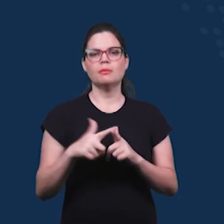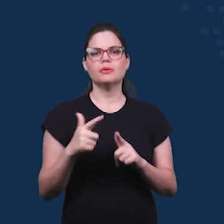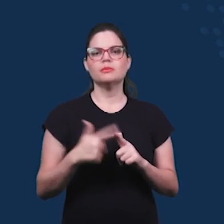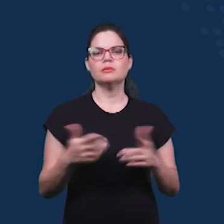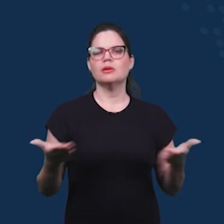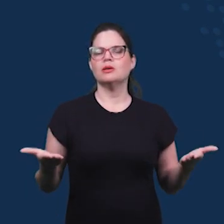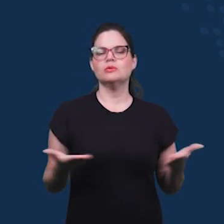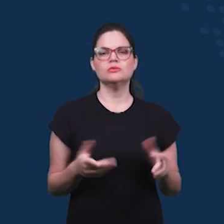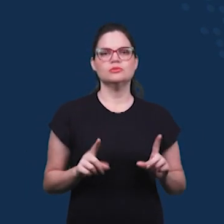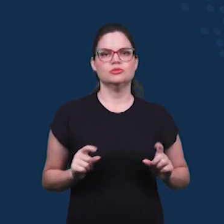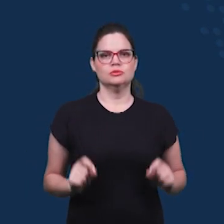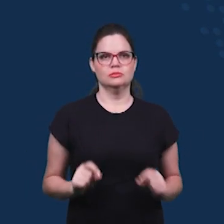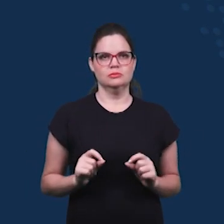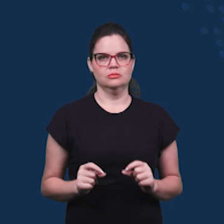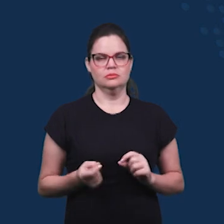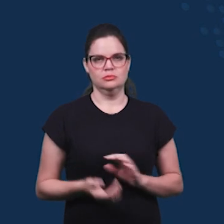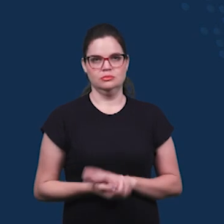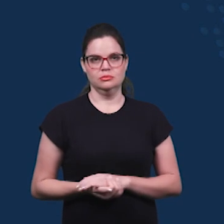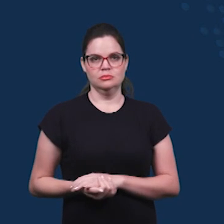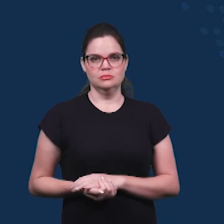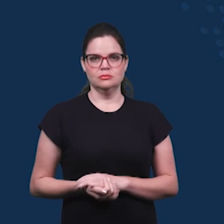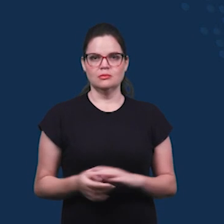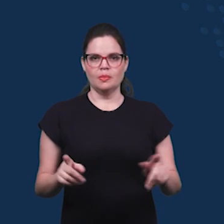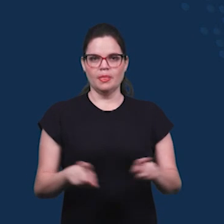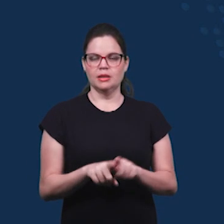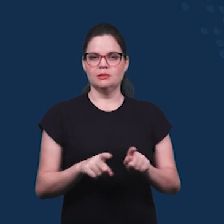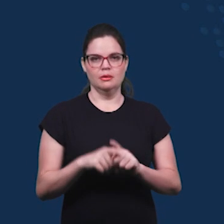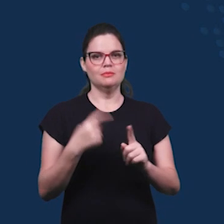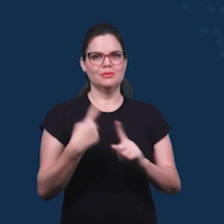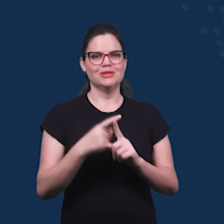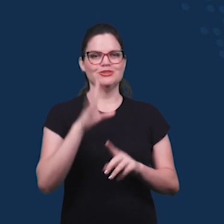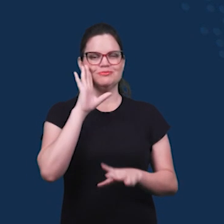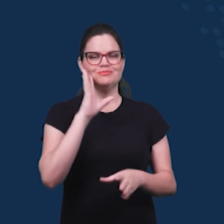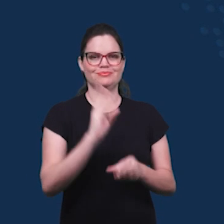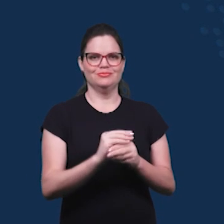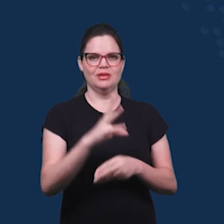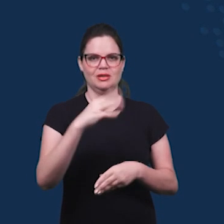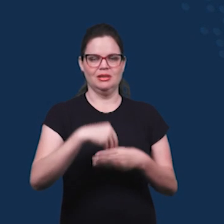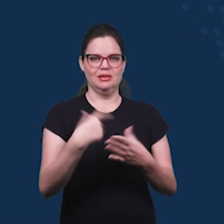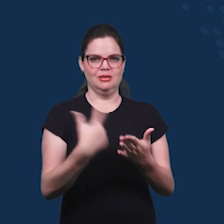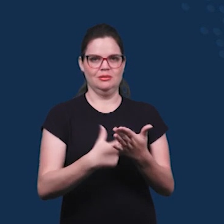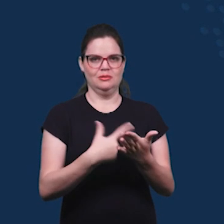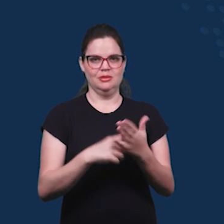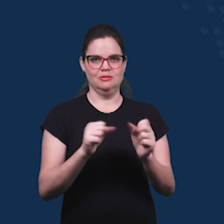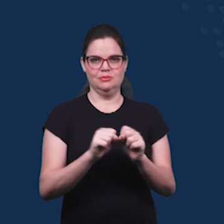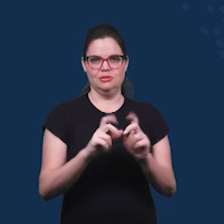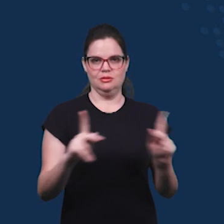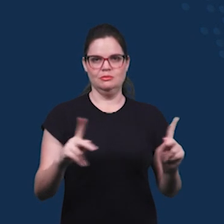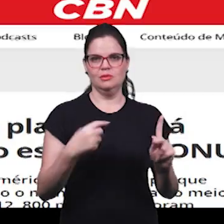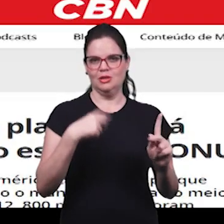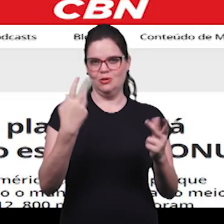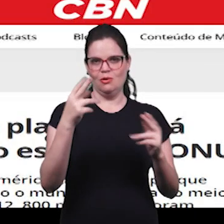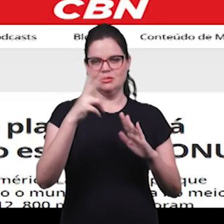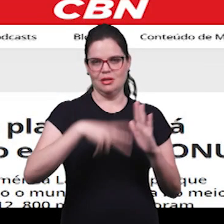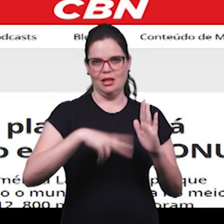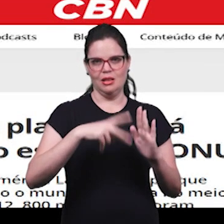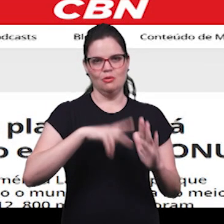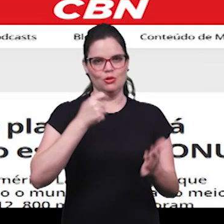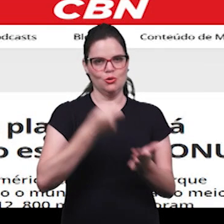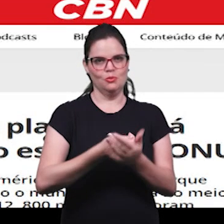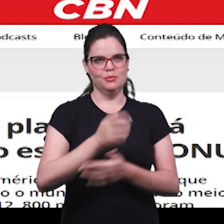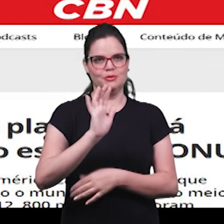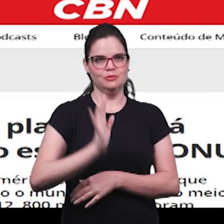está tendo, até em cumprimento ao que está escrito no livro de Apocalipse, no texto lido, é que